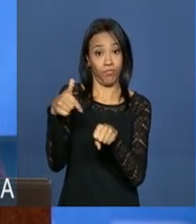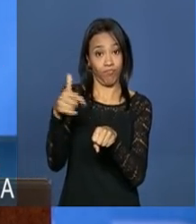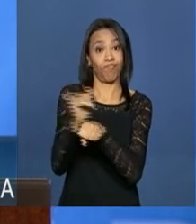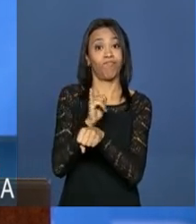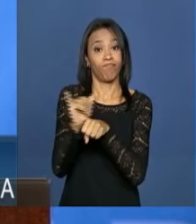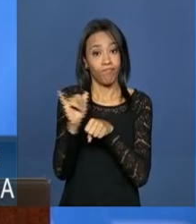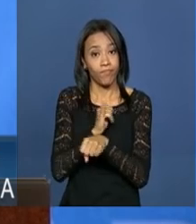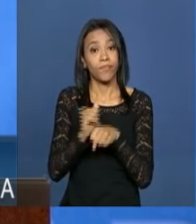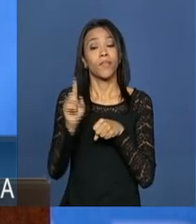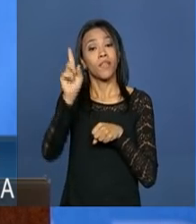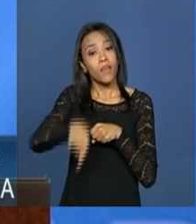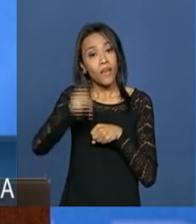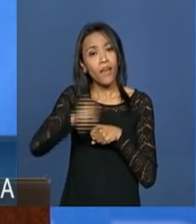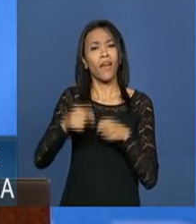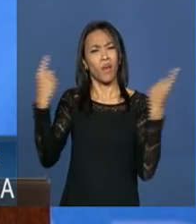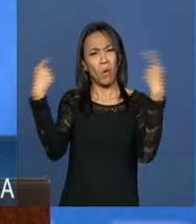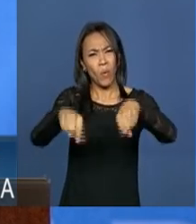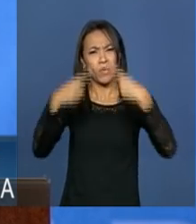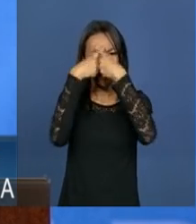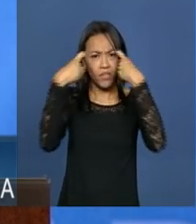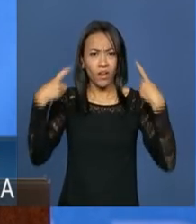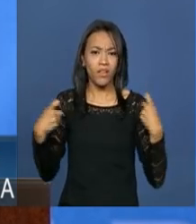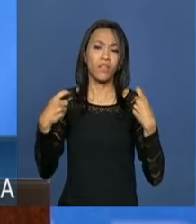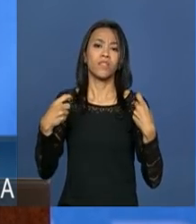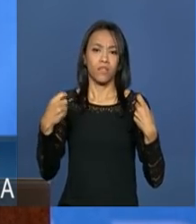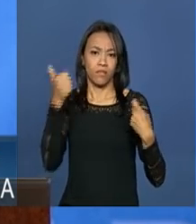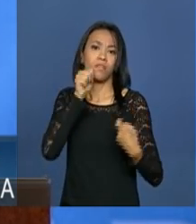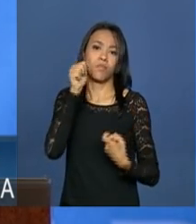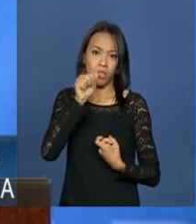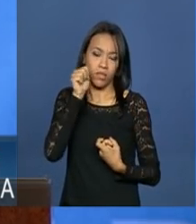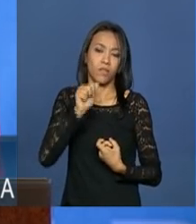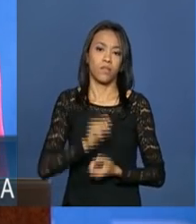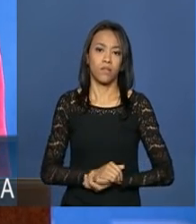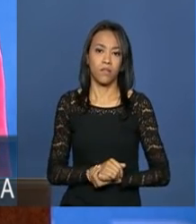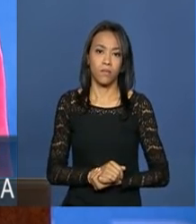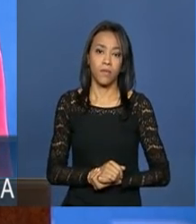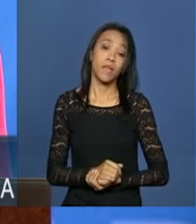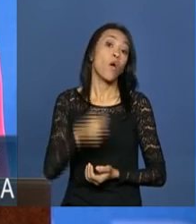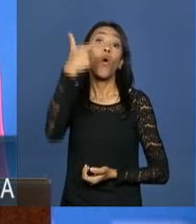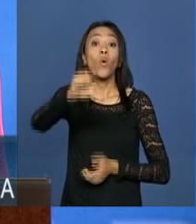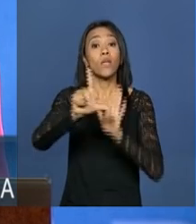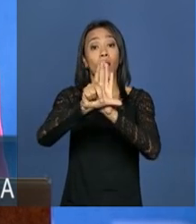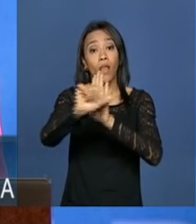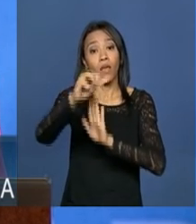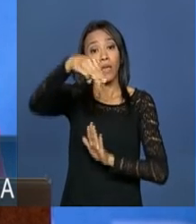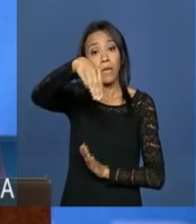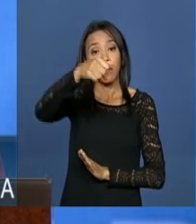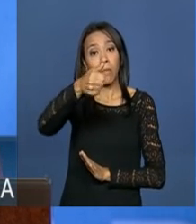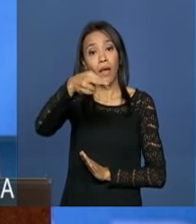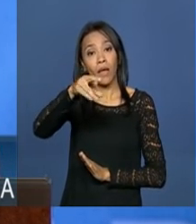também combate a violência contra as mulheres. a Lei Maria da